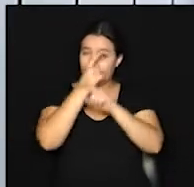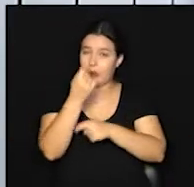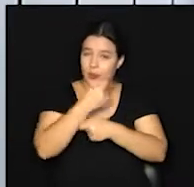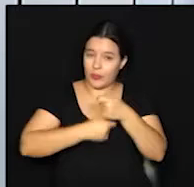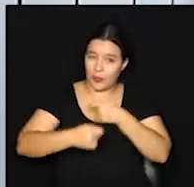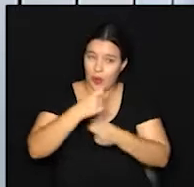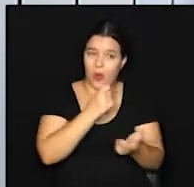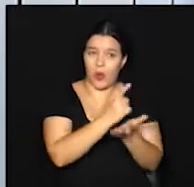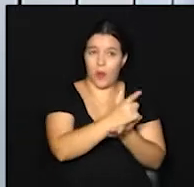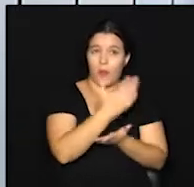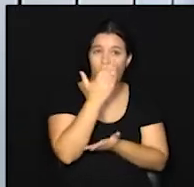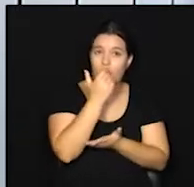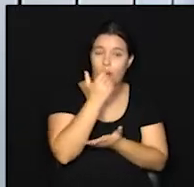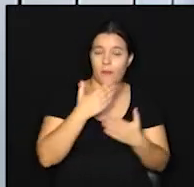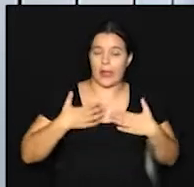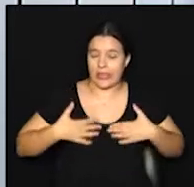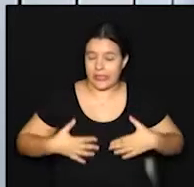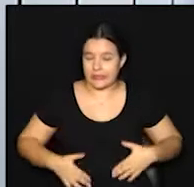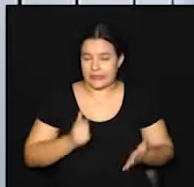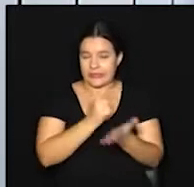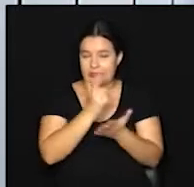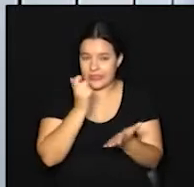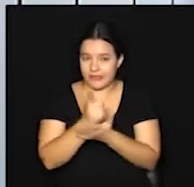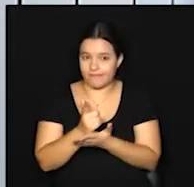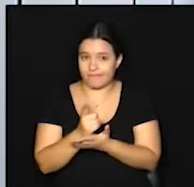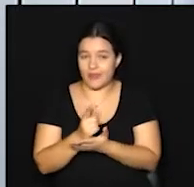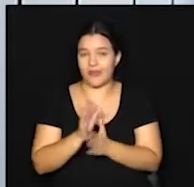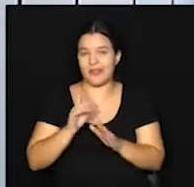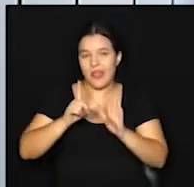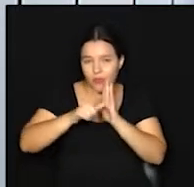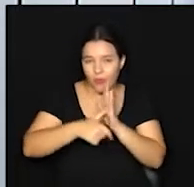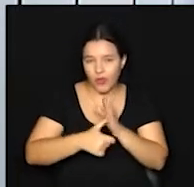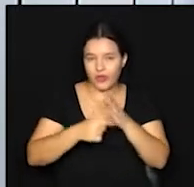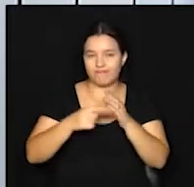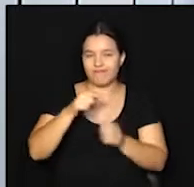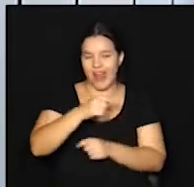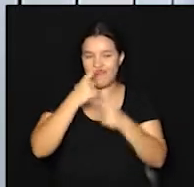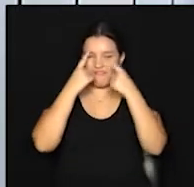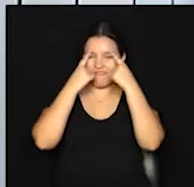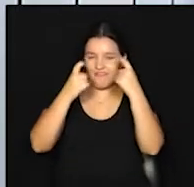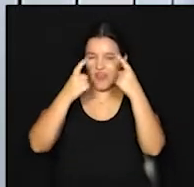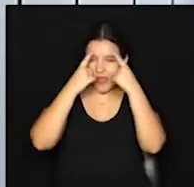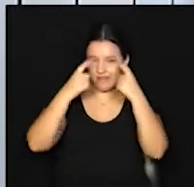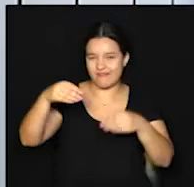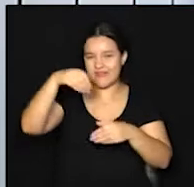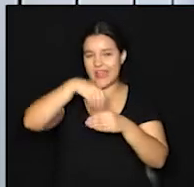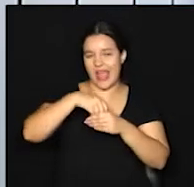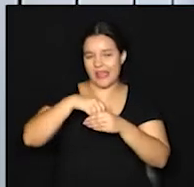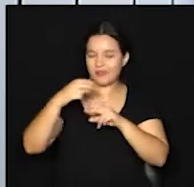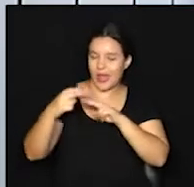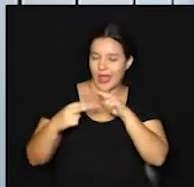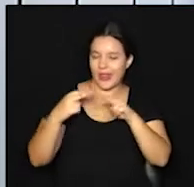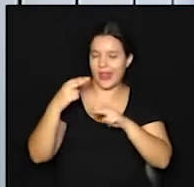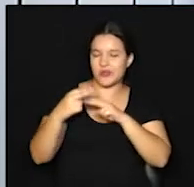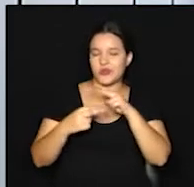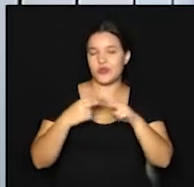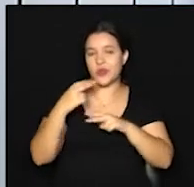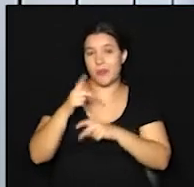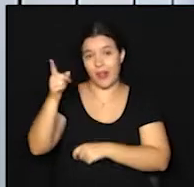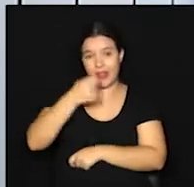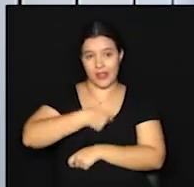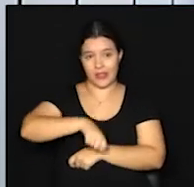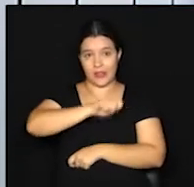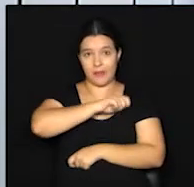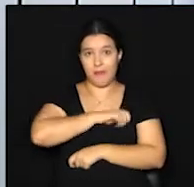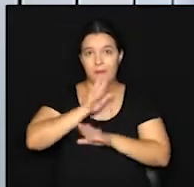se alimentar, se vestir, sofreu com um relacionamento abusivo lá na Espanha e deu a volta por cima,